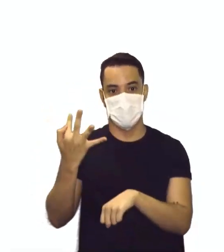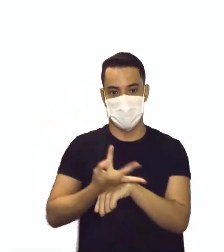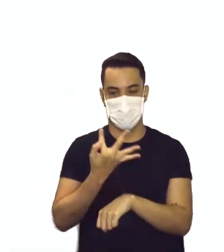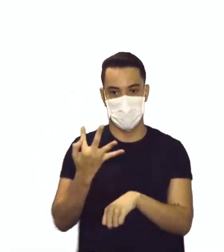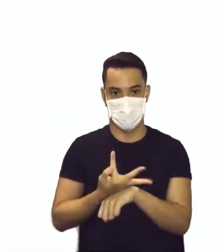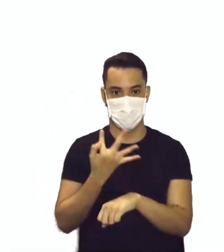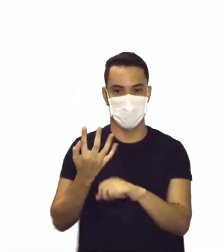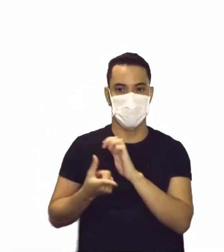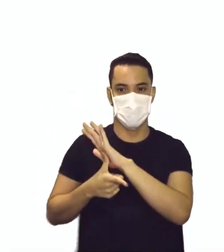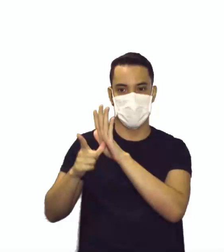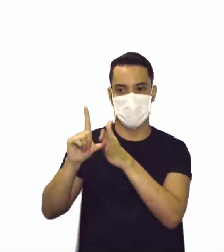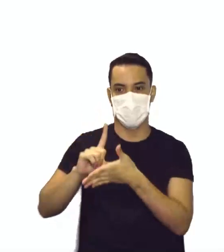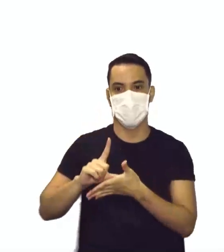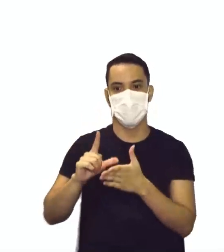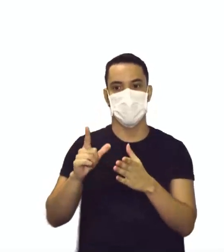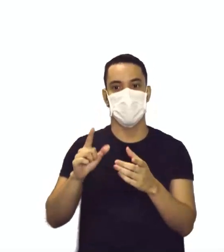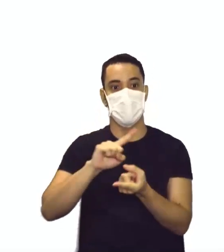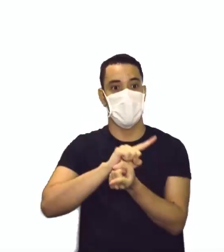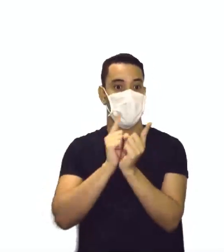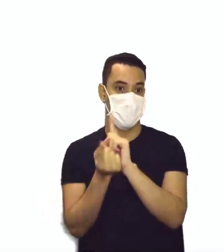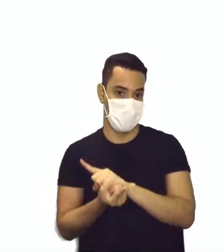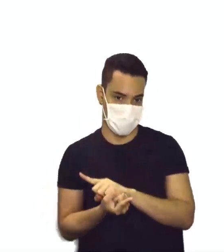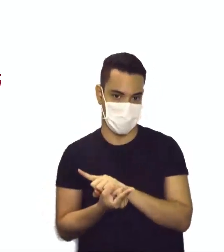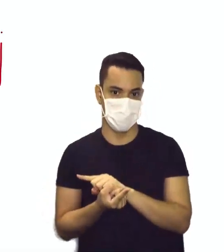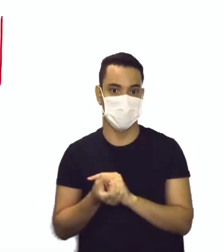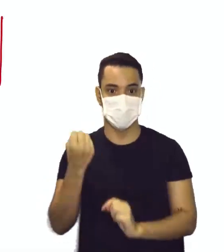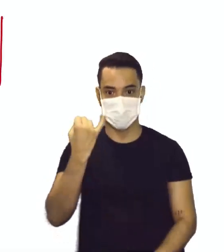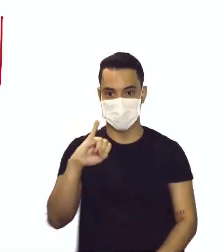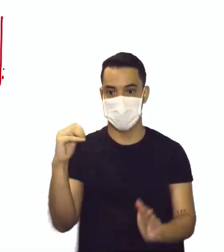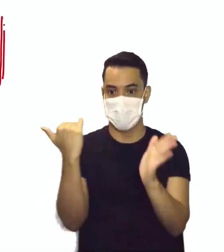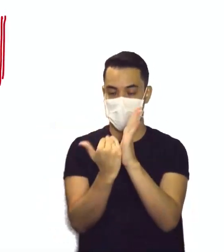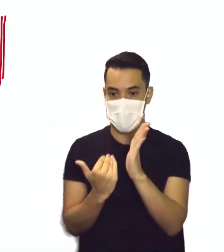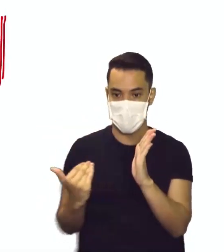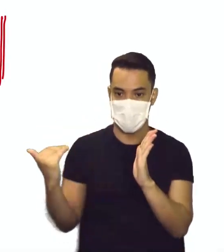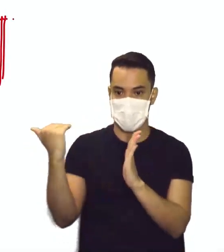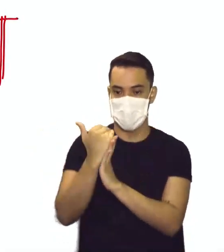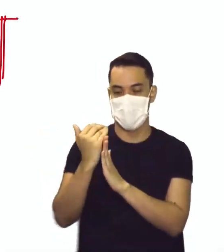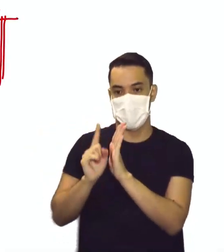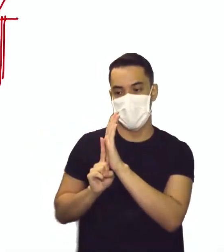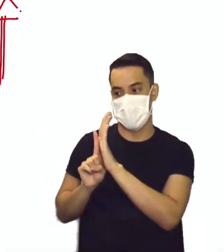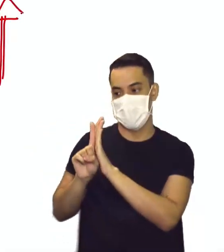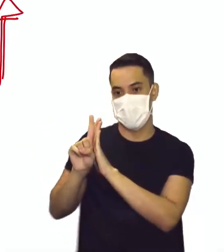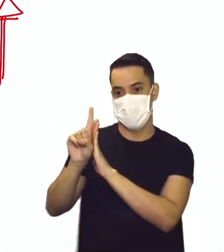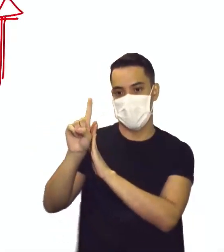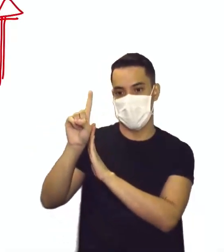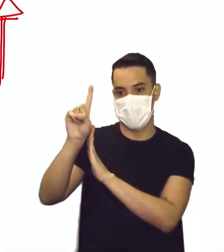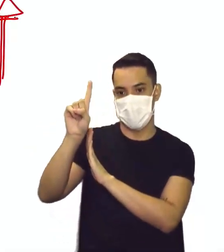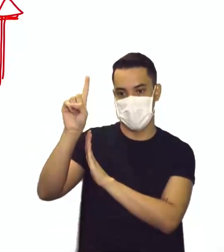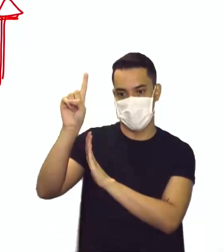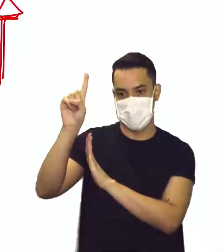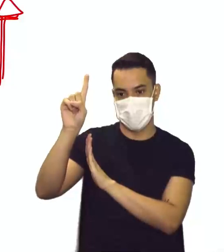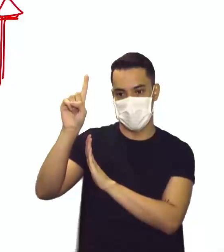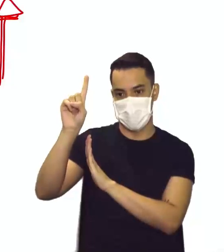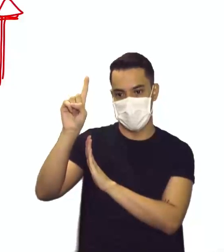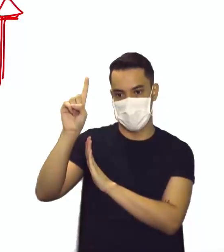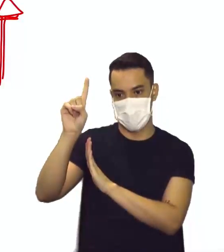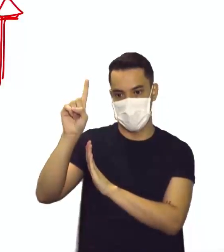resistividade. O que eu falei para vocês? Quanto maior a resistividade,